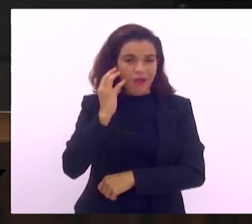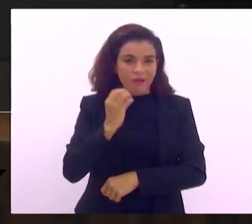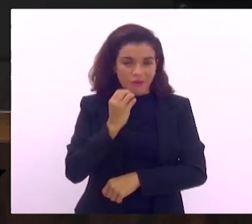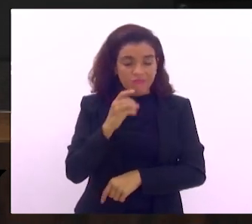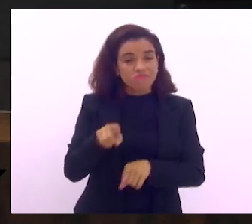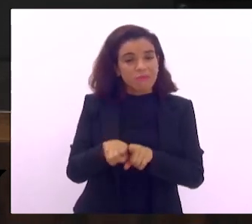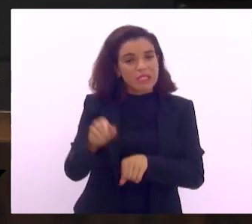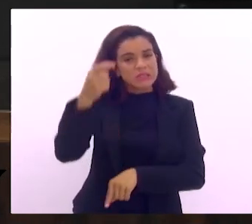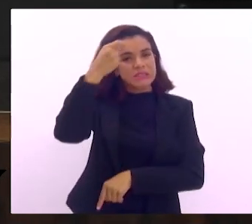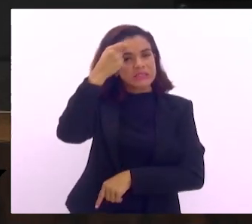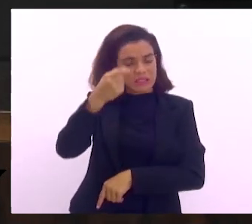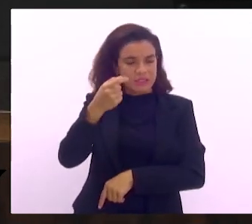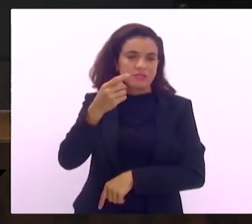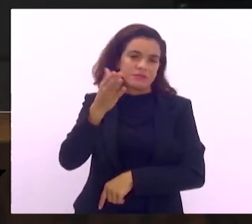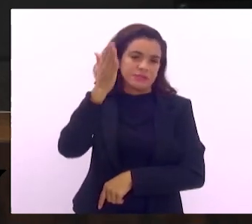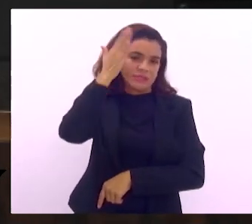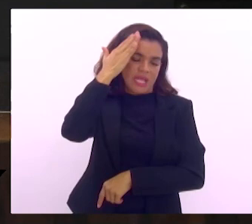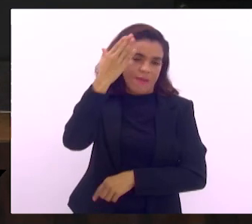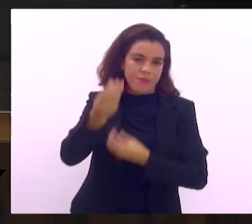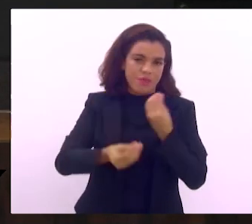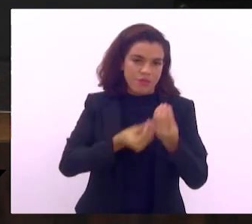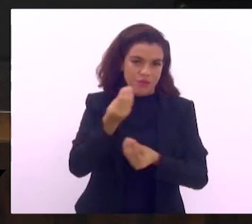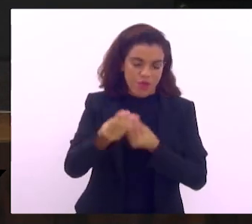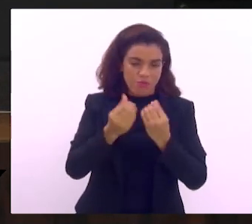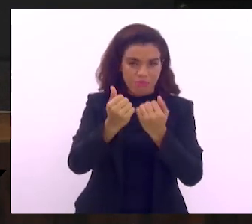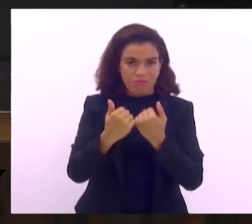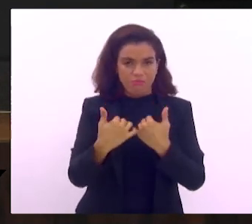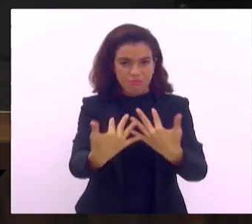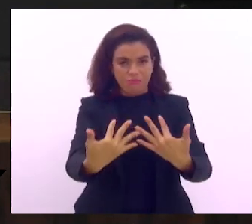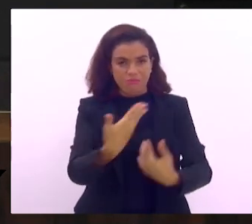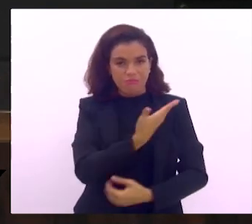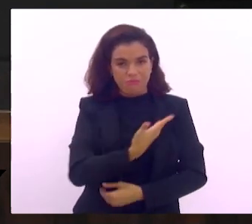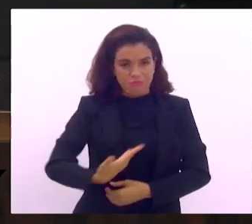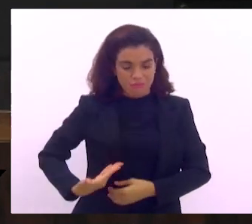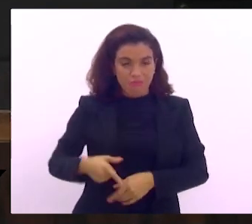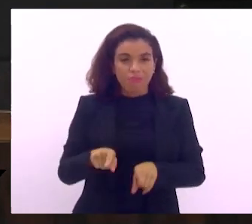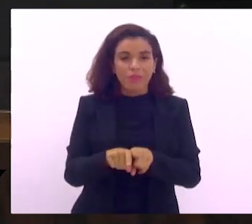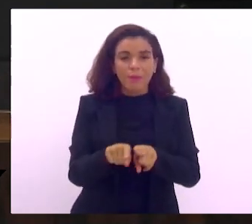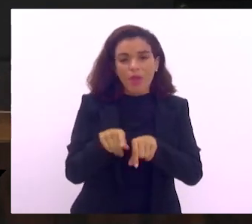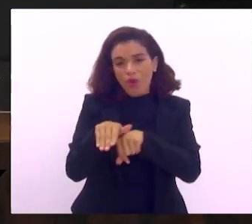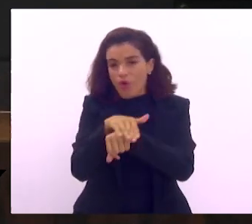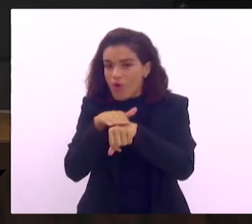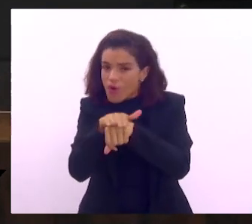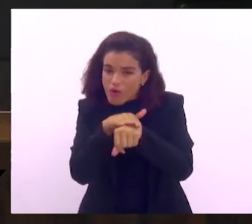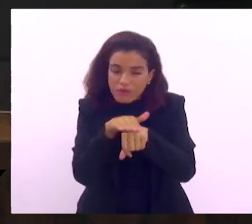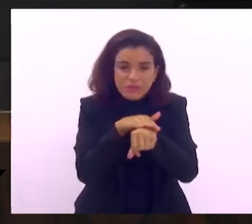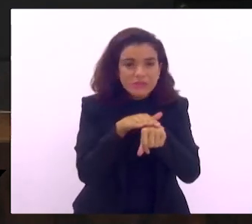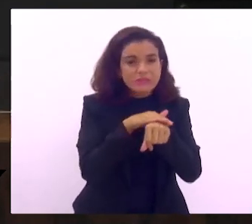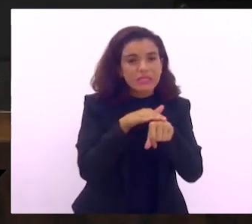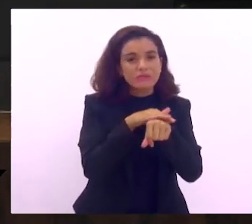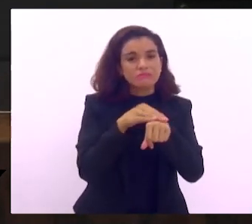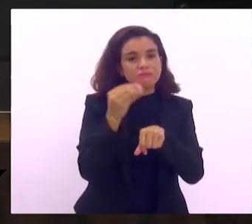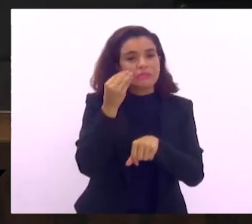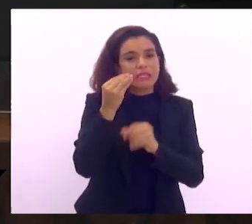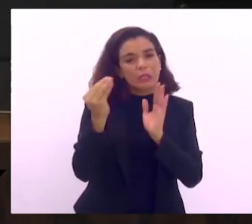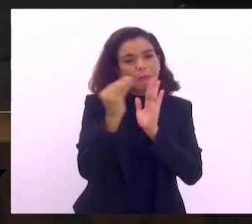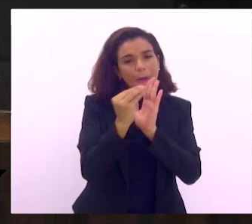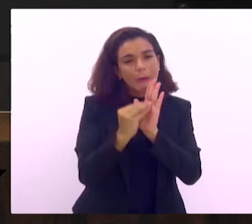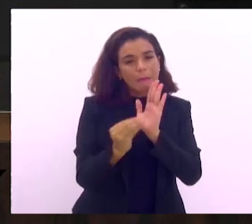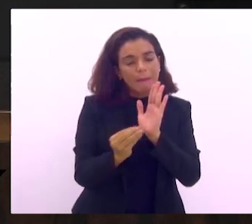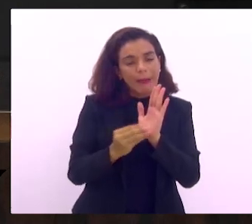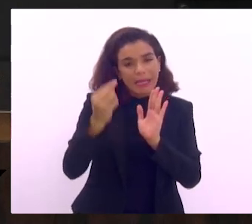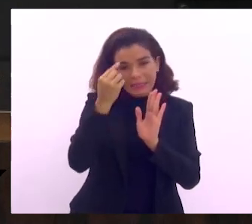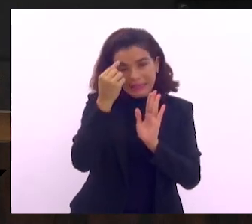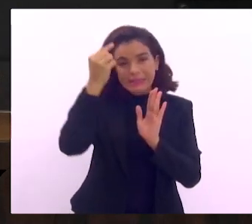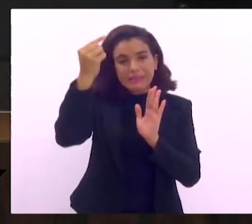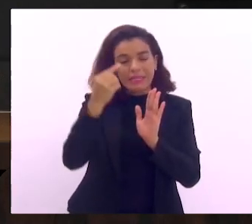tem ciência dessa audiência pública aqui. Falei que nós íamos estar debatendo aqui, conversando e tentar levar ideias para que ele